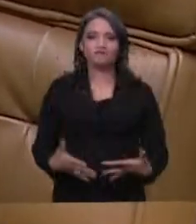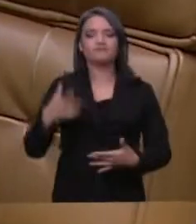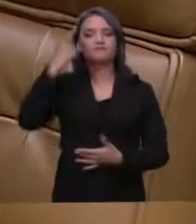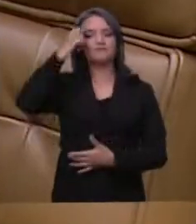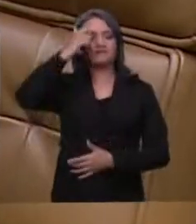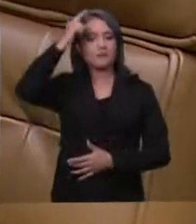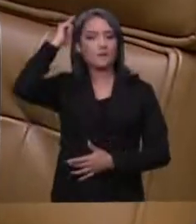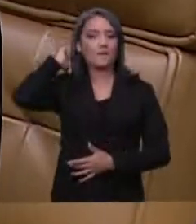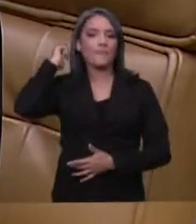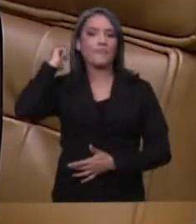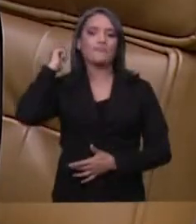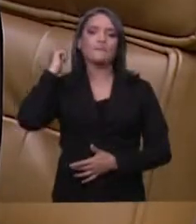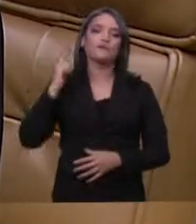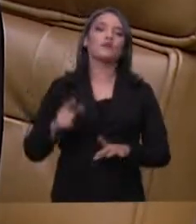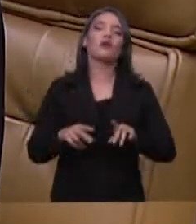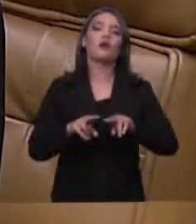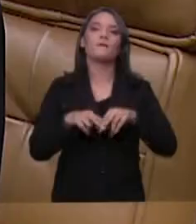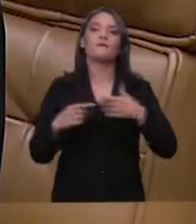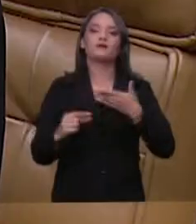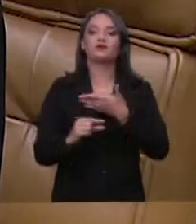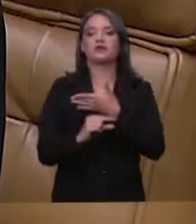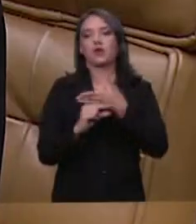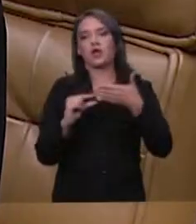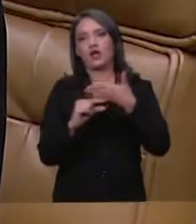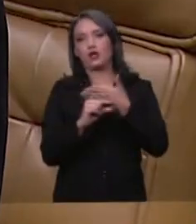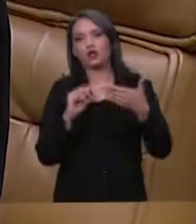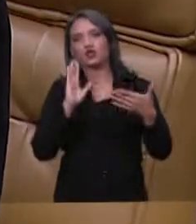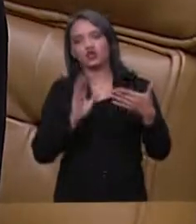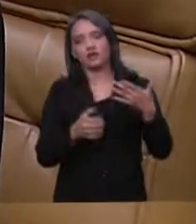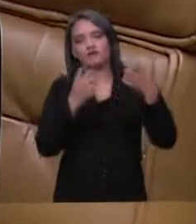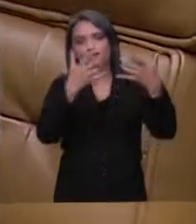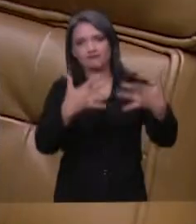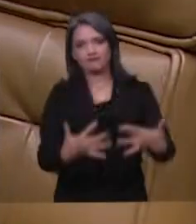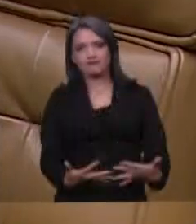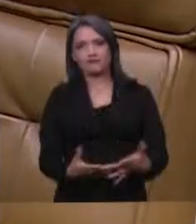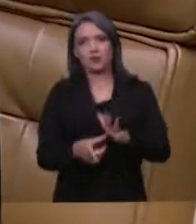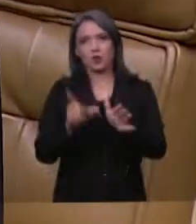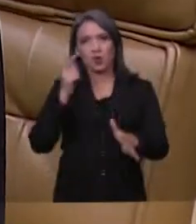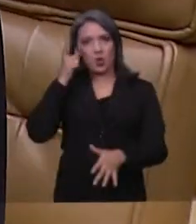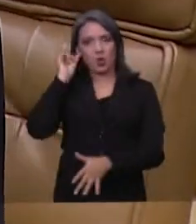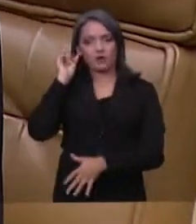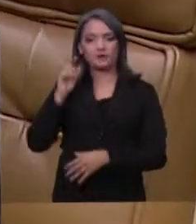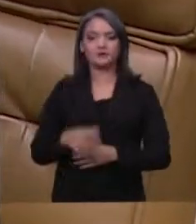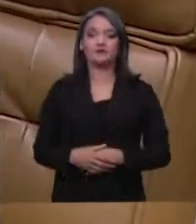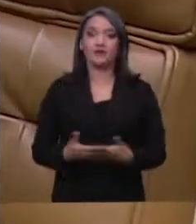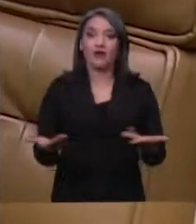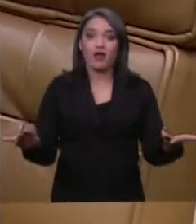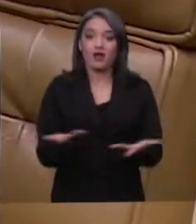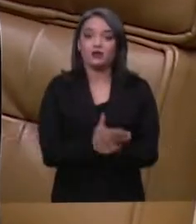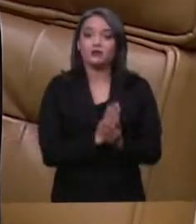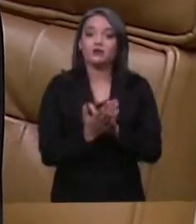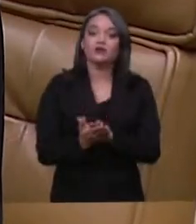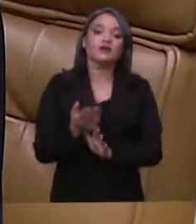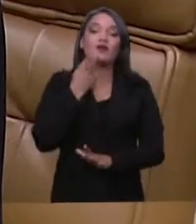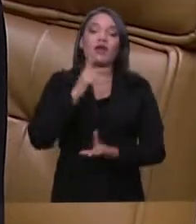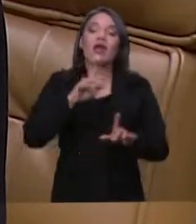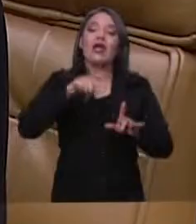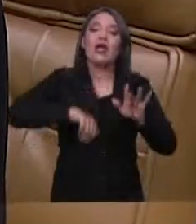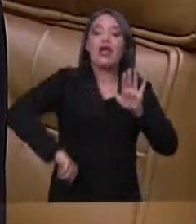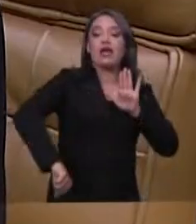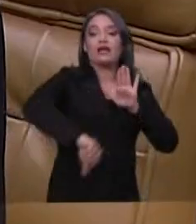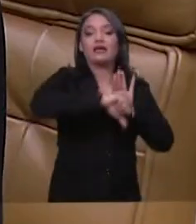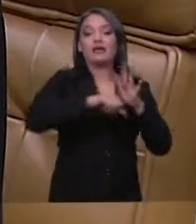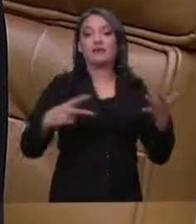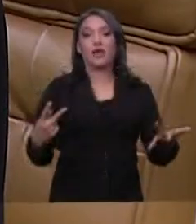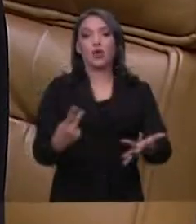Alexandre de Moraes, pelas citações doutrinárias mencionadas por sua excelência. No caso ora em análise, estamos a falar de crimes praticados por